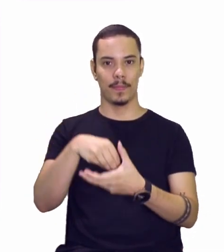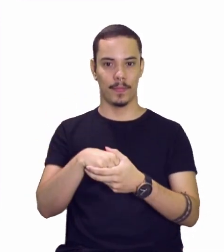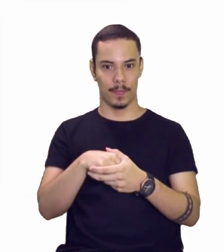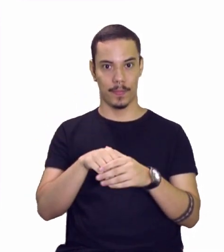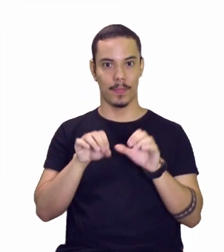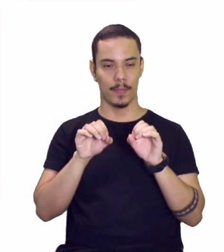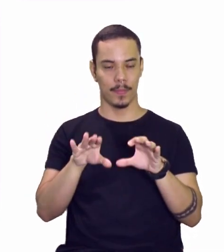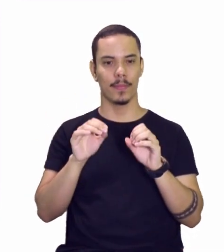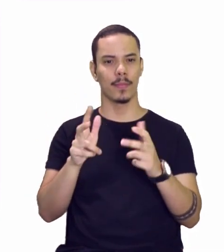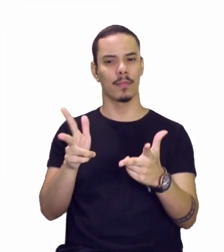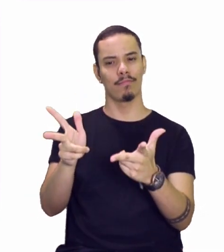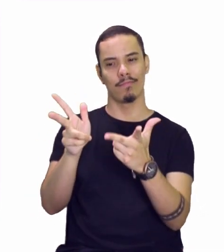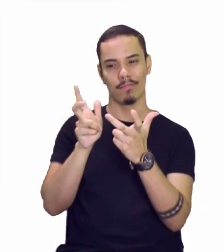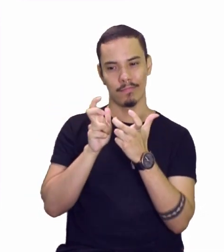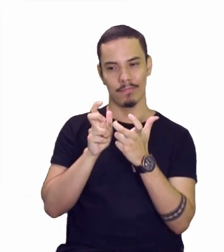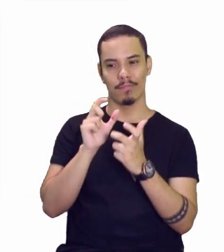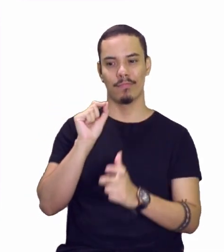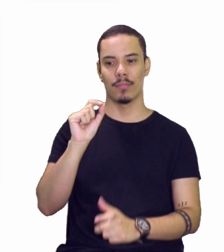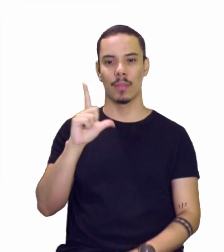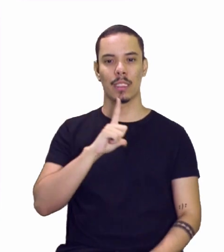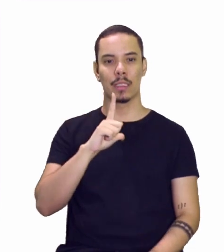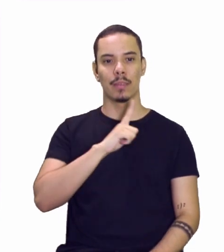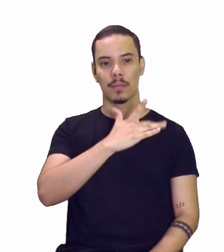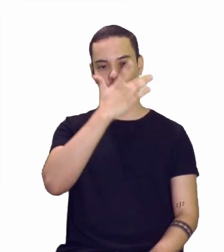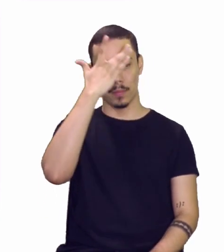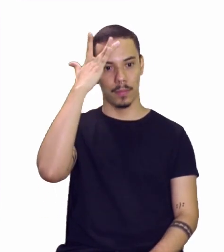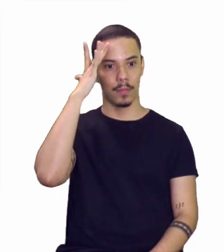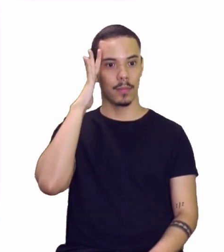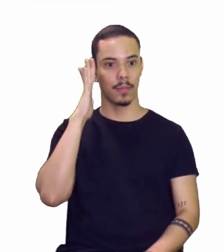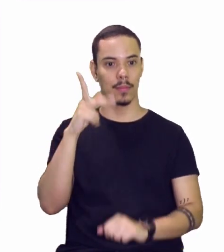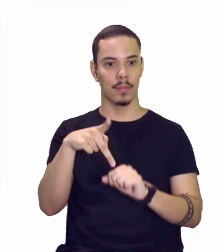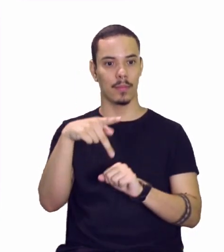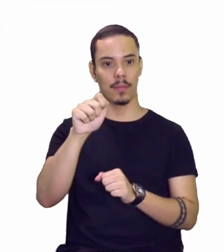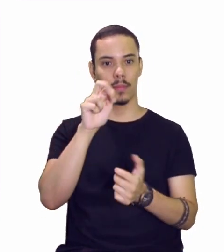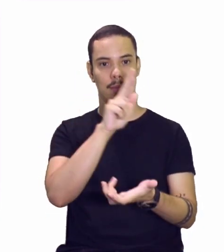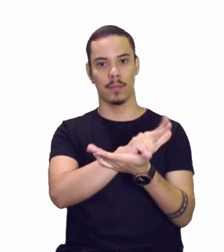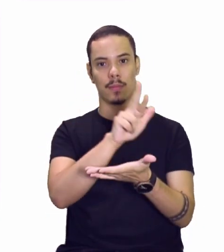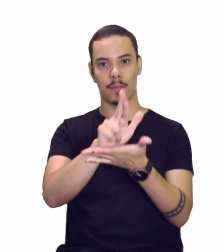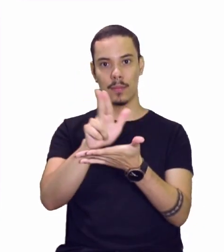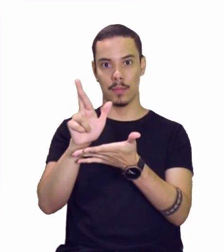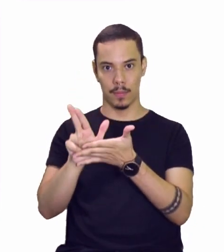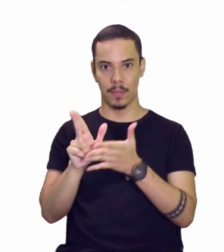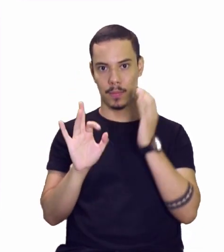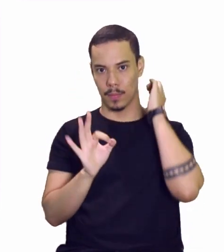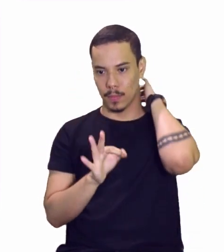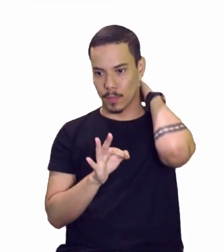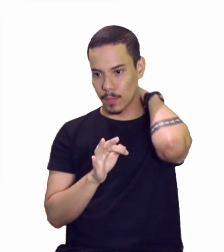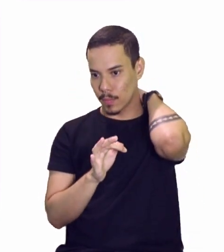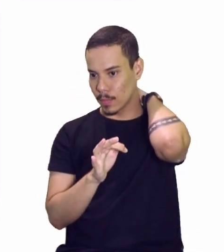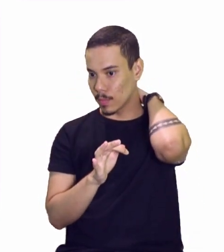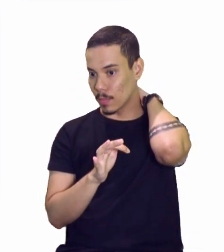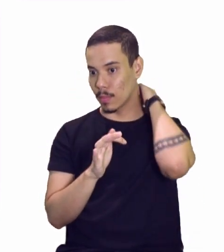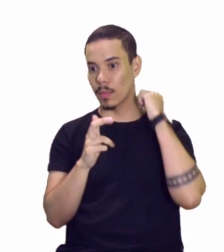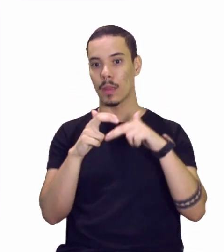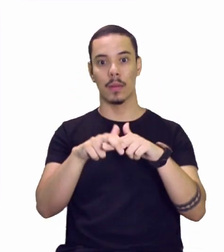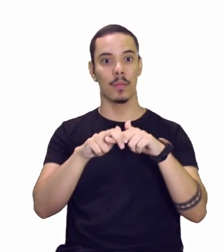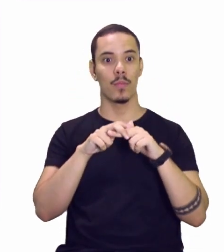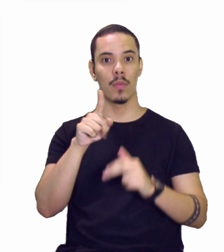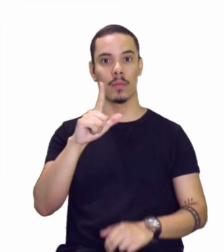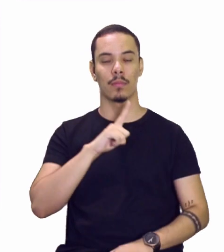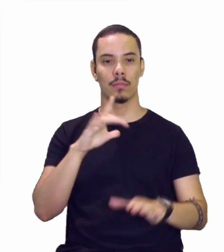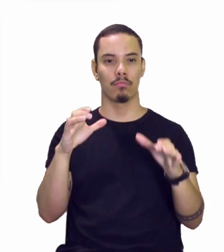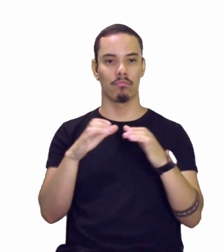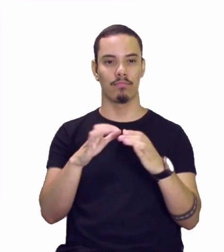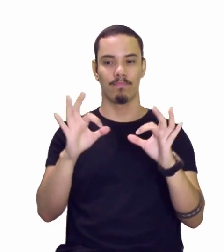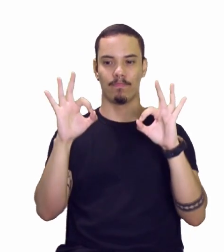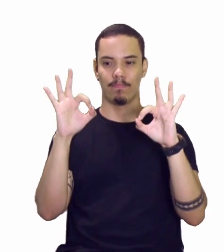aí que nós temos especializações de forma diferenciadas. Por isso que você tem essa equipe